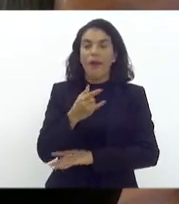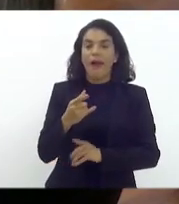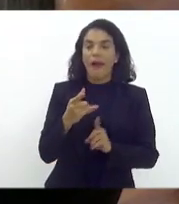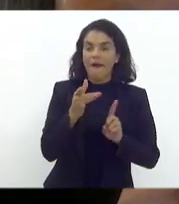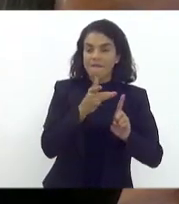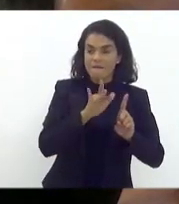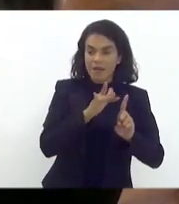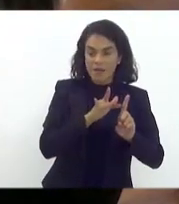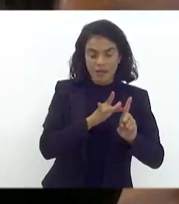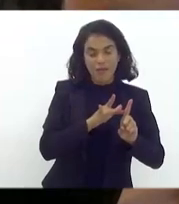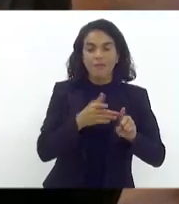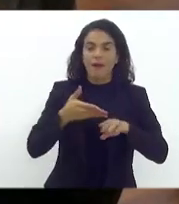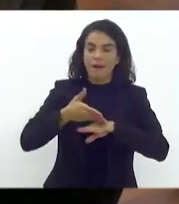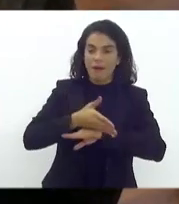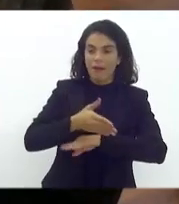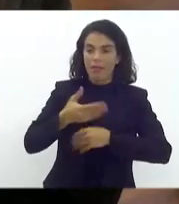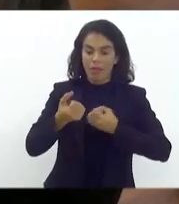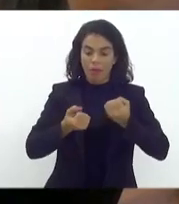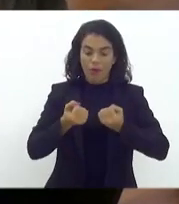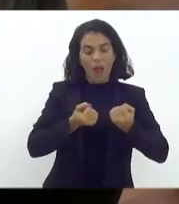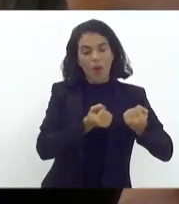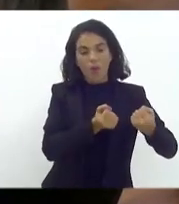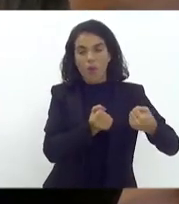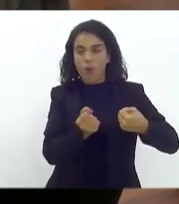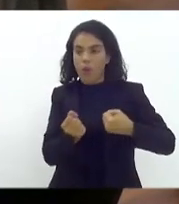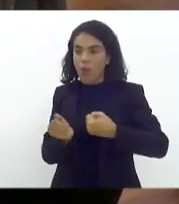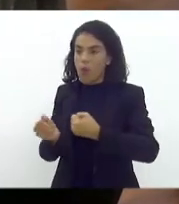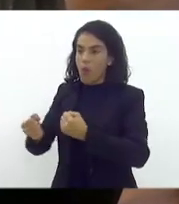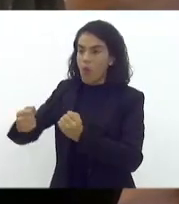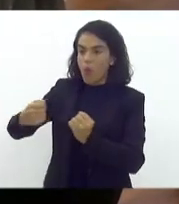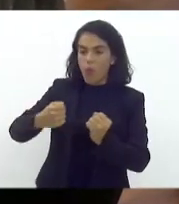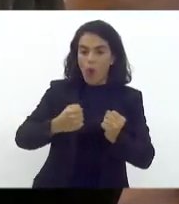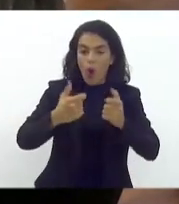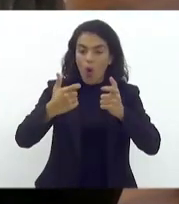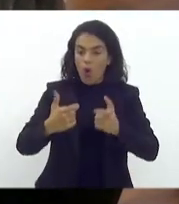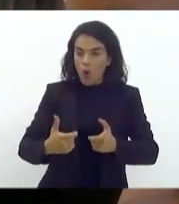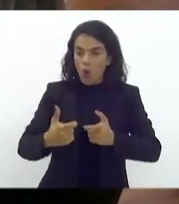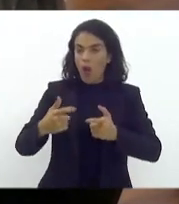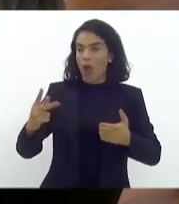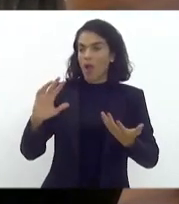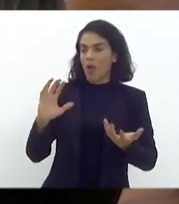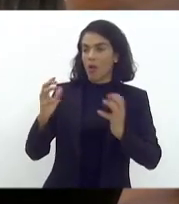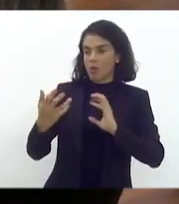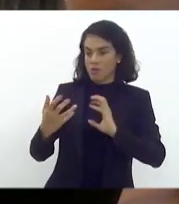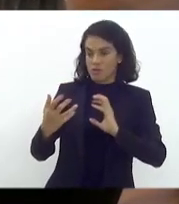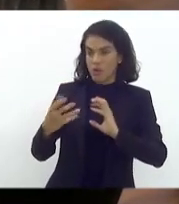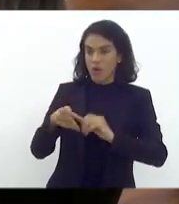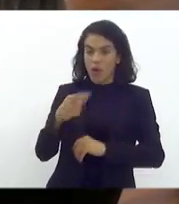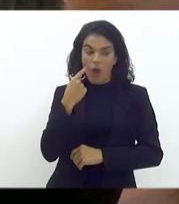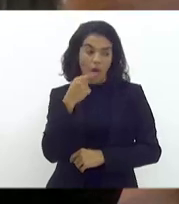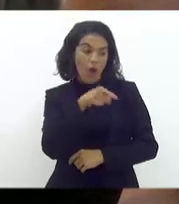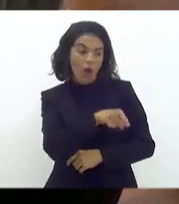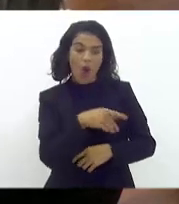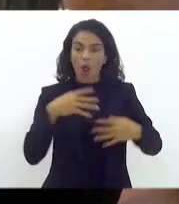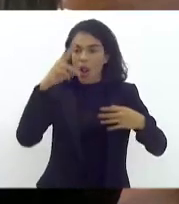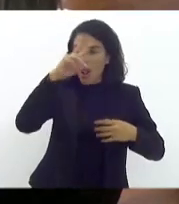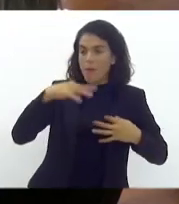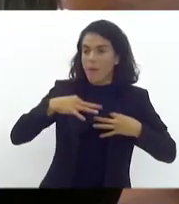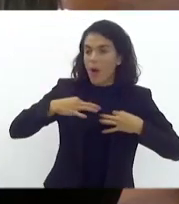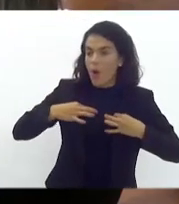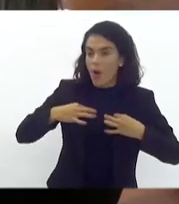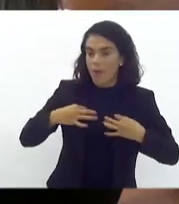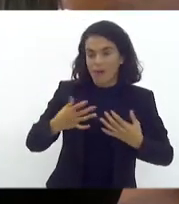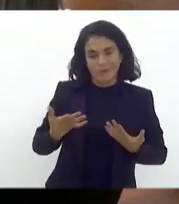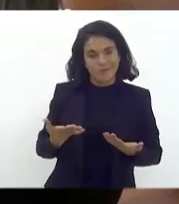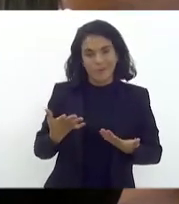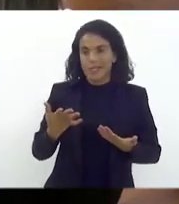testemunha no carro percorre o local onde aconteceu e ela ah não tá lá ela eu me lembro a roupa enfim isso